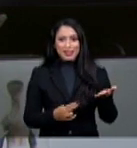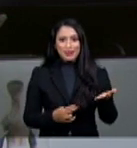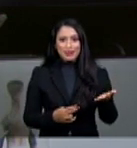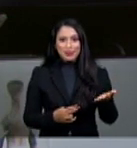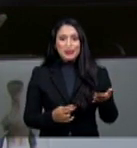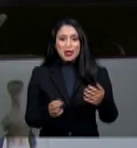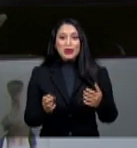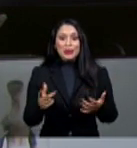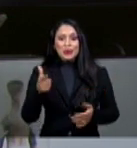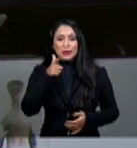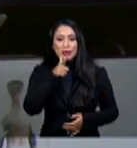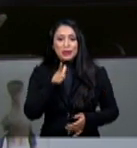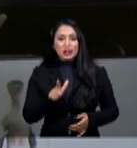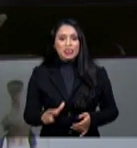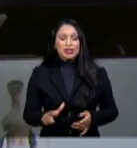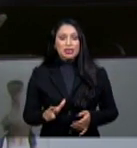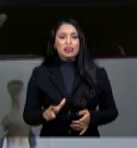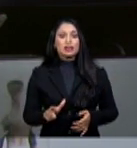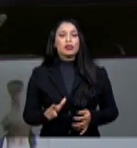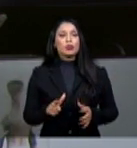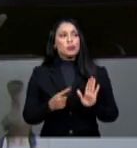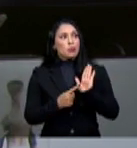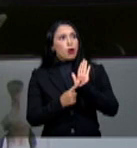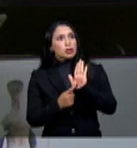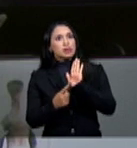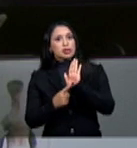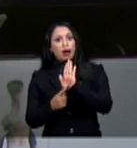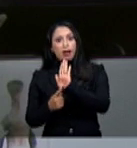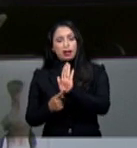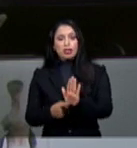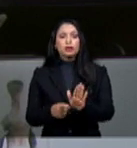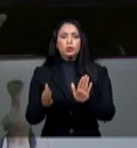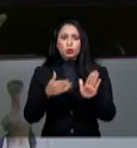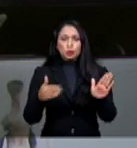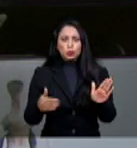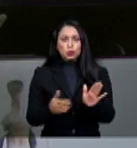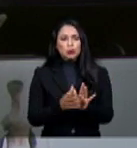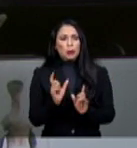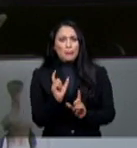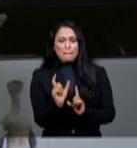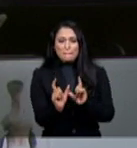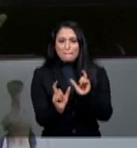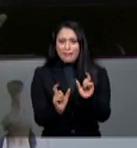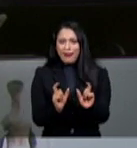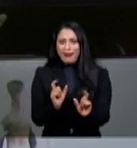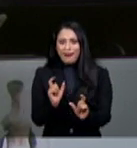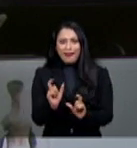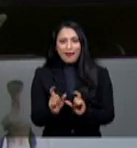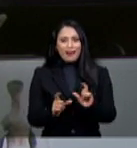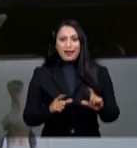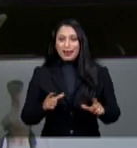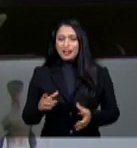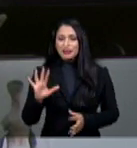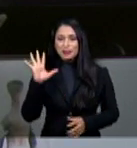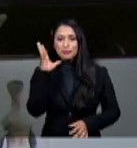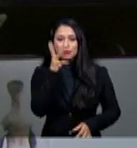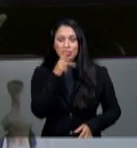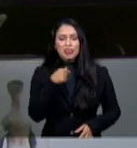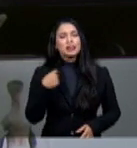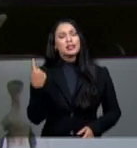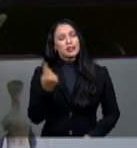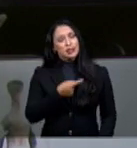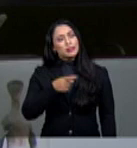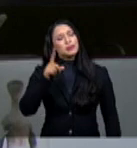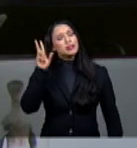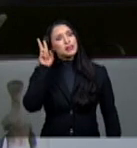conseguiu transformar todas essas realidades com belas palavras, das quais nós vamos nos lembrar